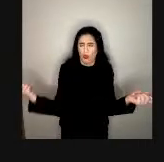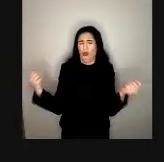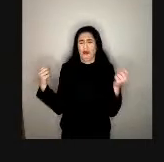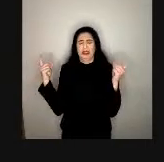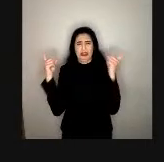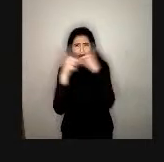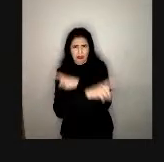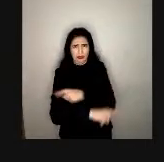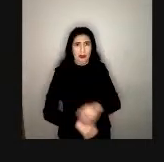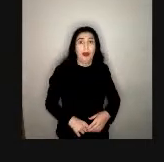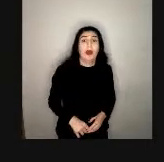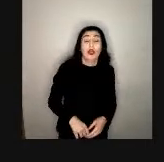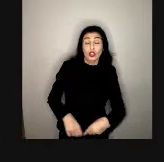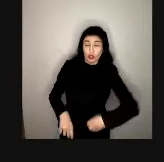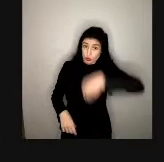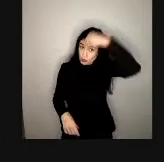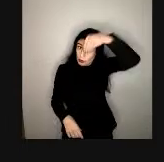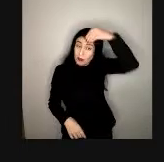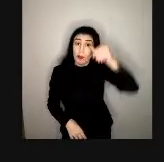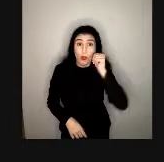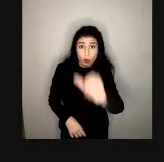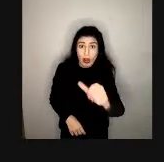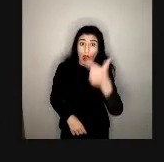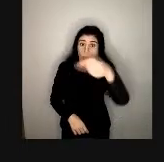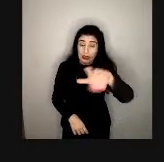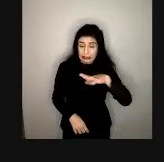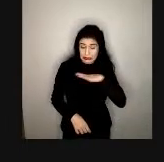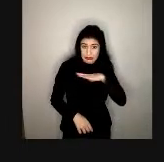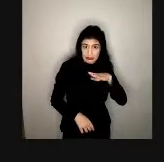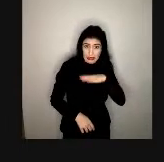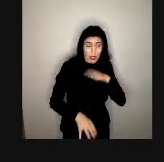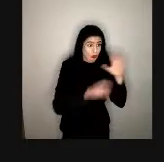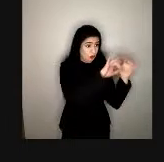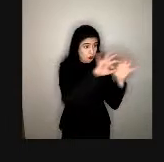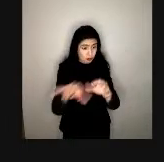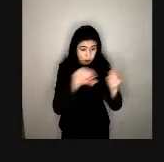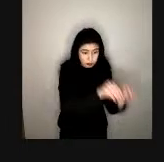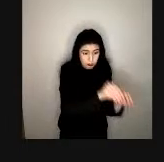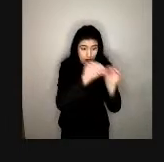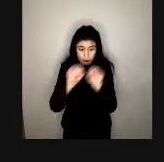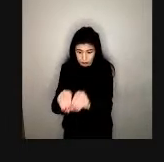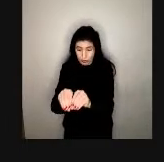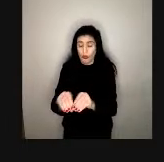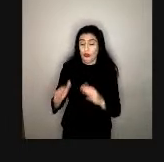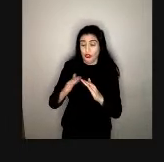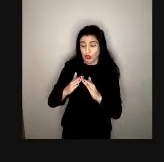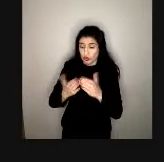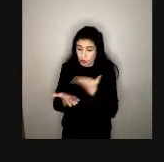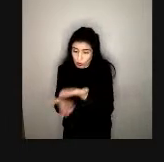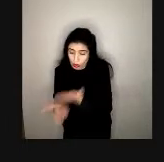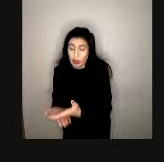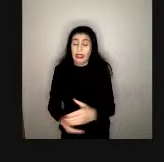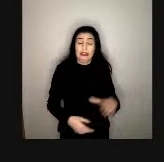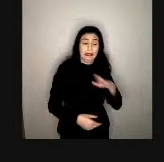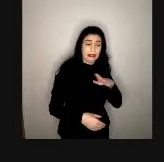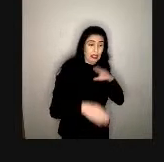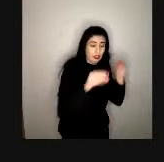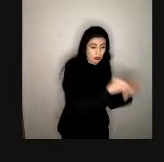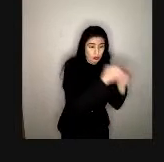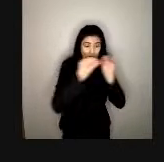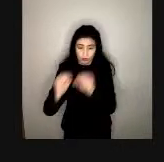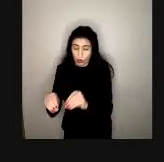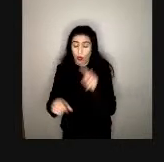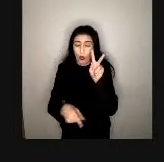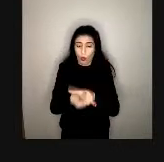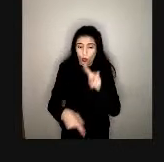que morava em outra cidade, resolveu largar tudo, mudou de escola, de cidade, e foi apoiar a tia para cuidar da tia e